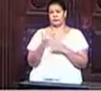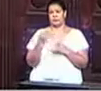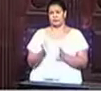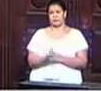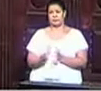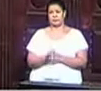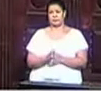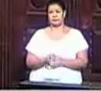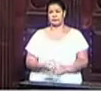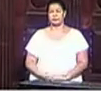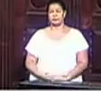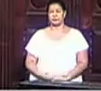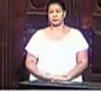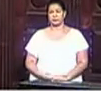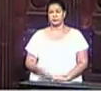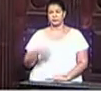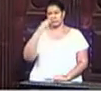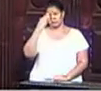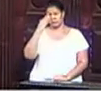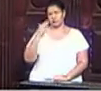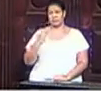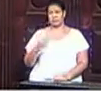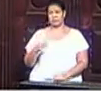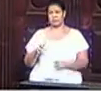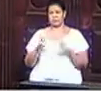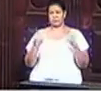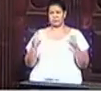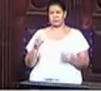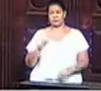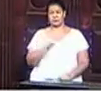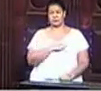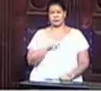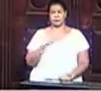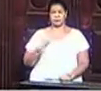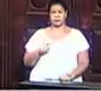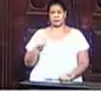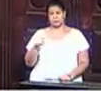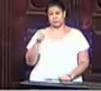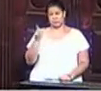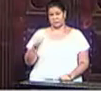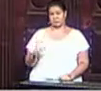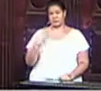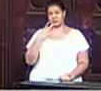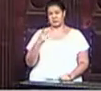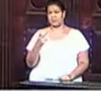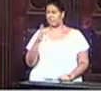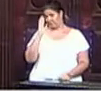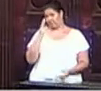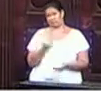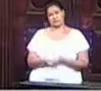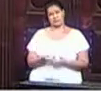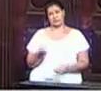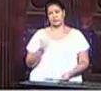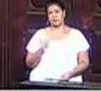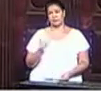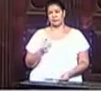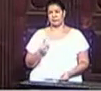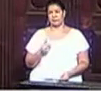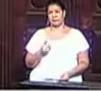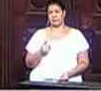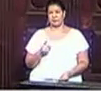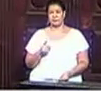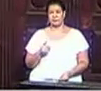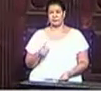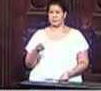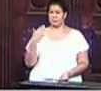Excelência. Obrigado, deputado Valdec Carneiro. E essa questão de São Gonçalo que Vossa Excelência mencionou é inacreditável. Quando da concessão em